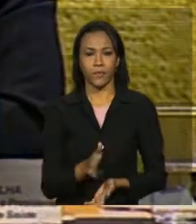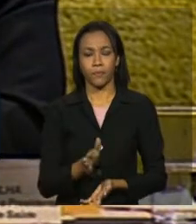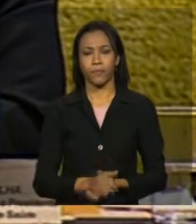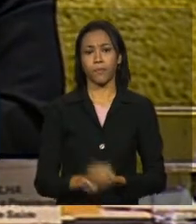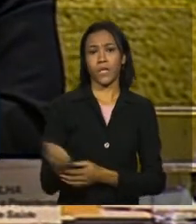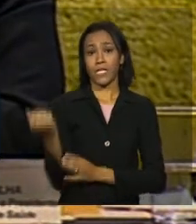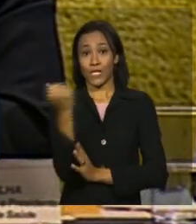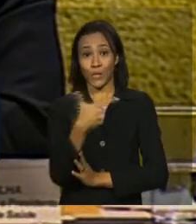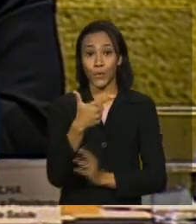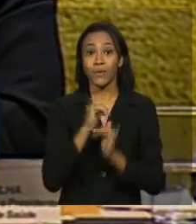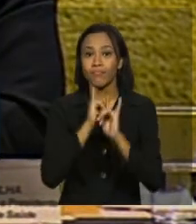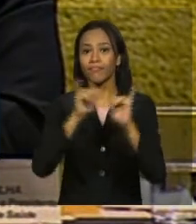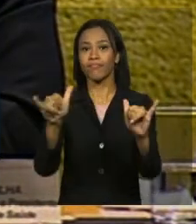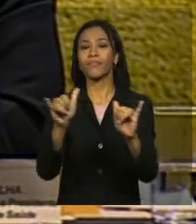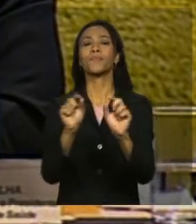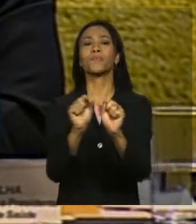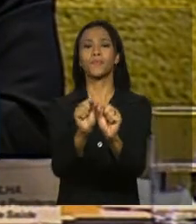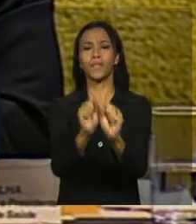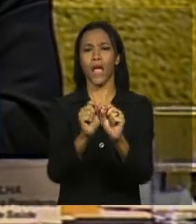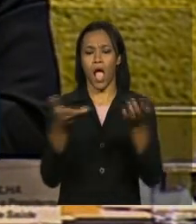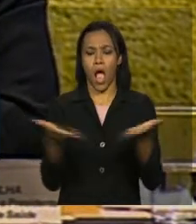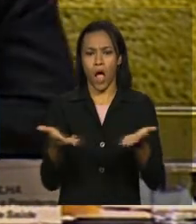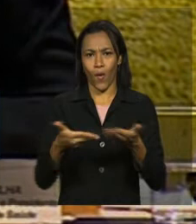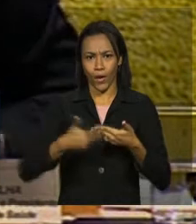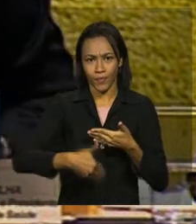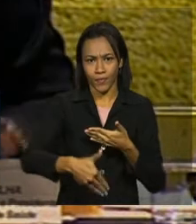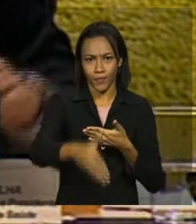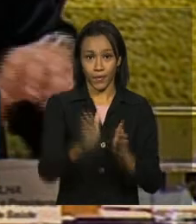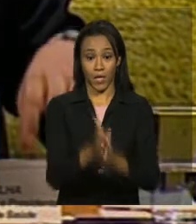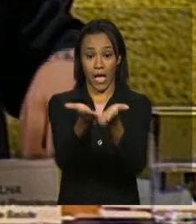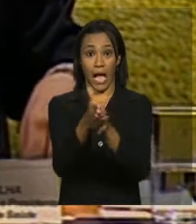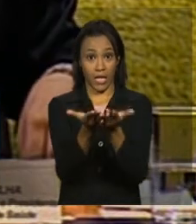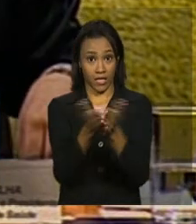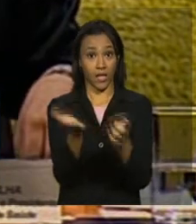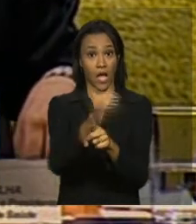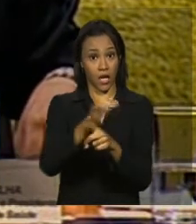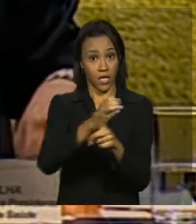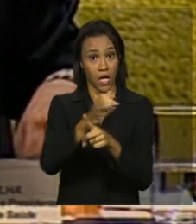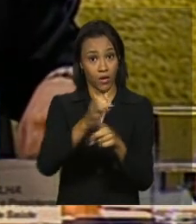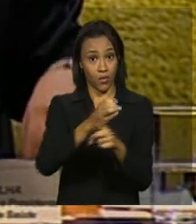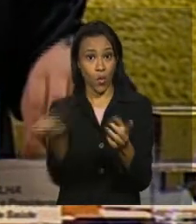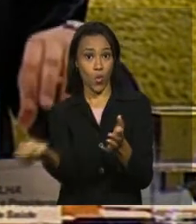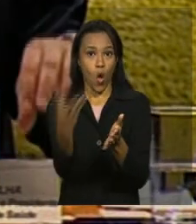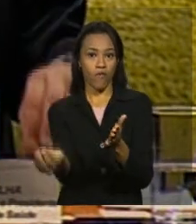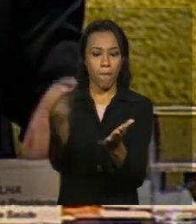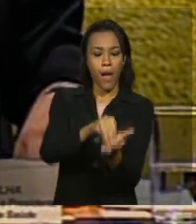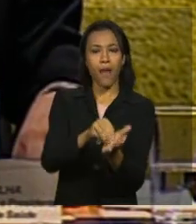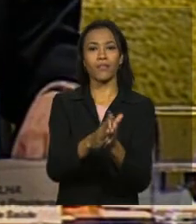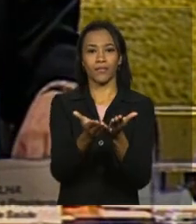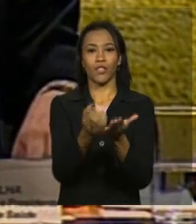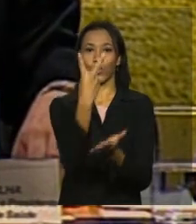é a segunda novidade é que nós estamos nesse momento da atualização atualização do calendário vacinal introduzindo